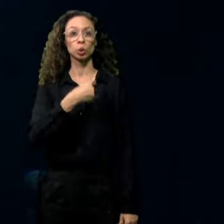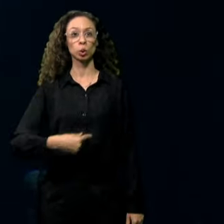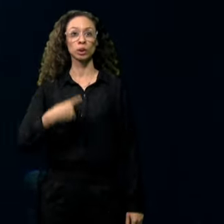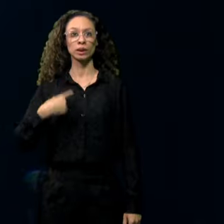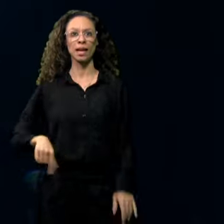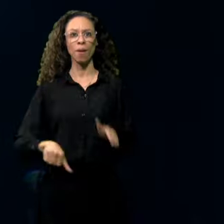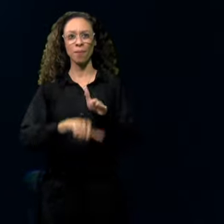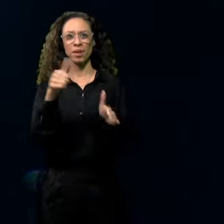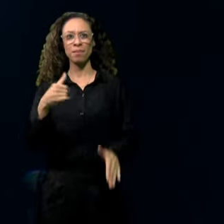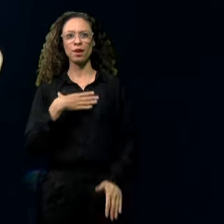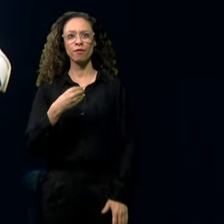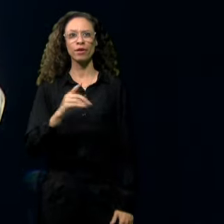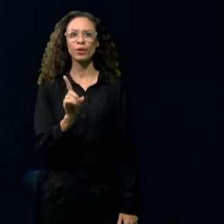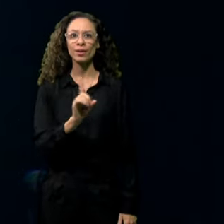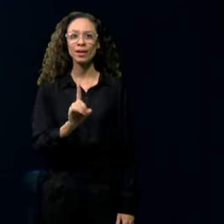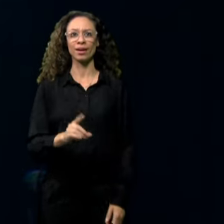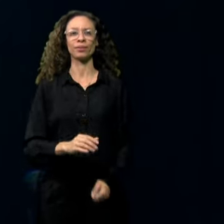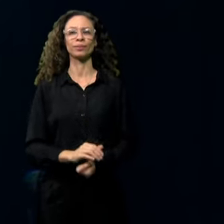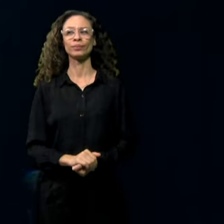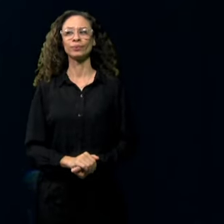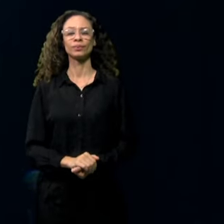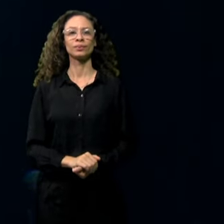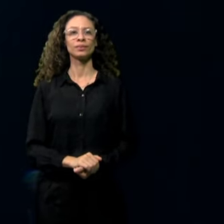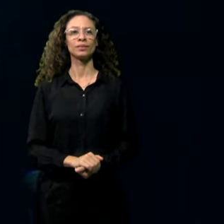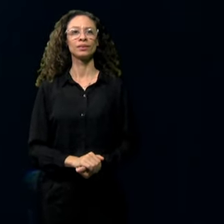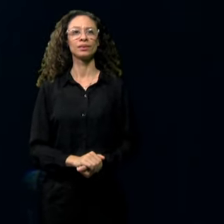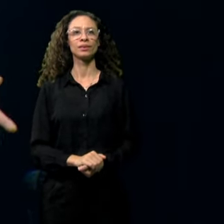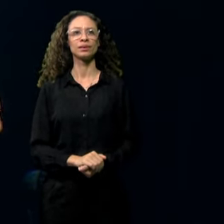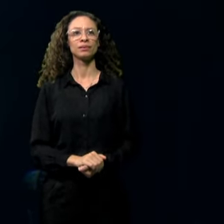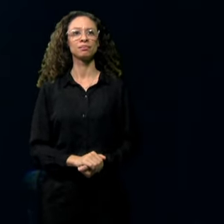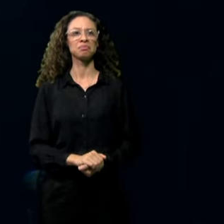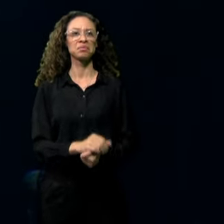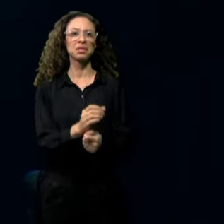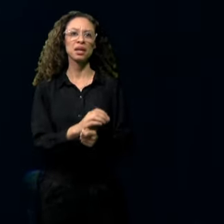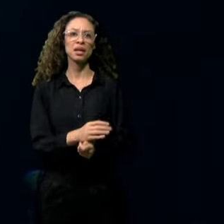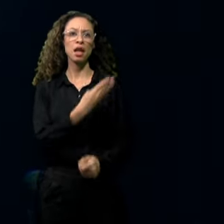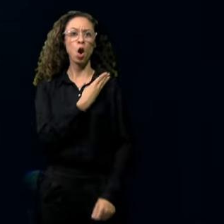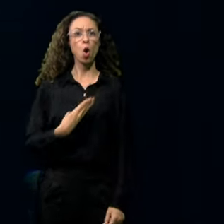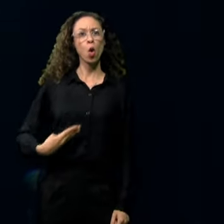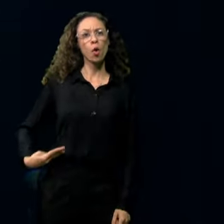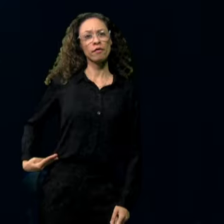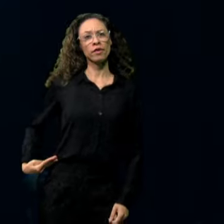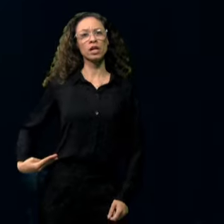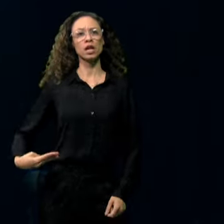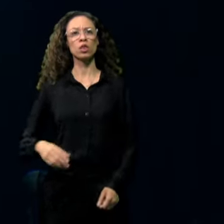José tá um pouco preciso agora ele eu virei virei desde